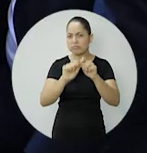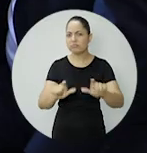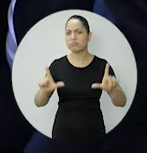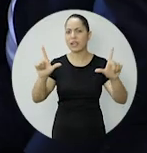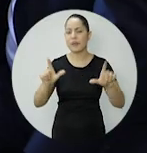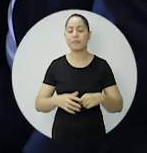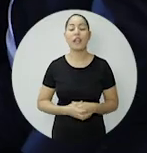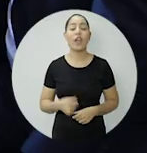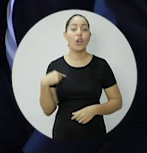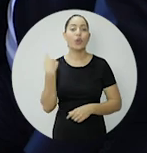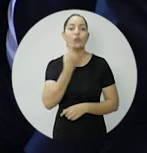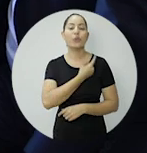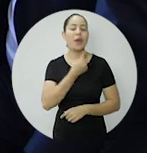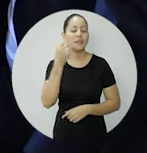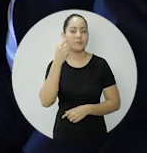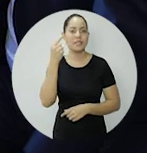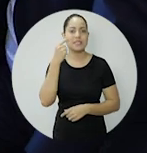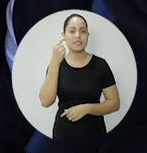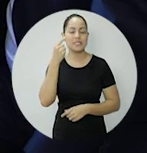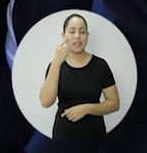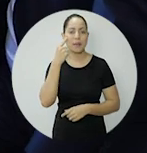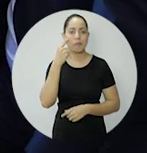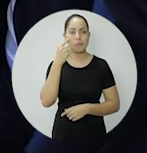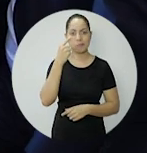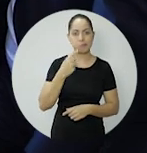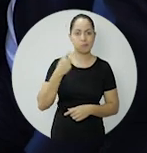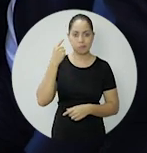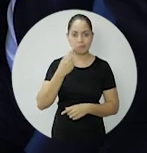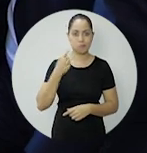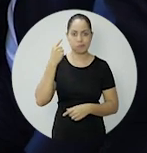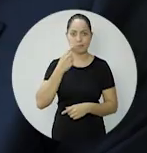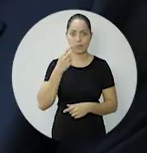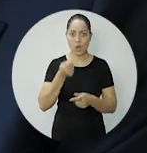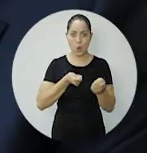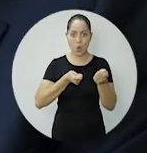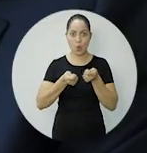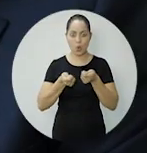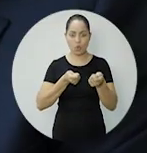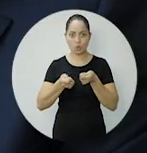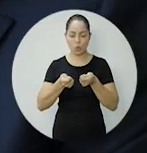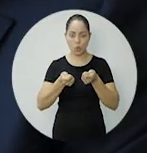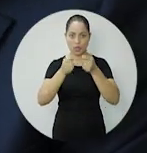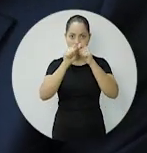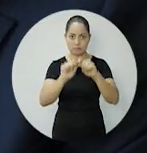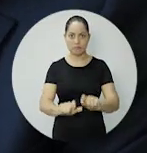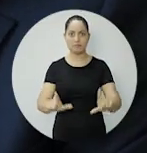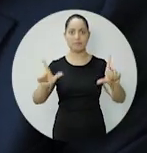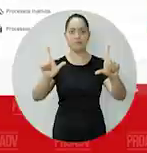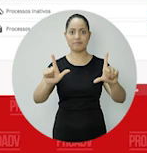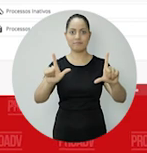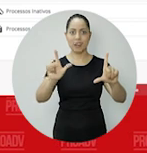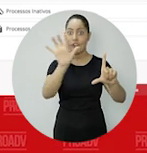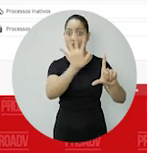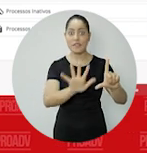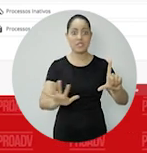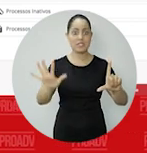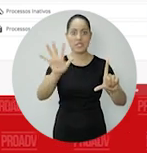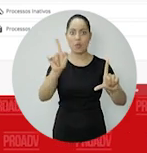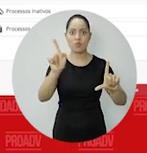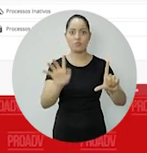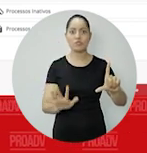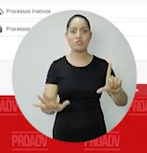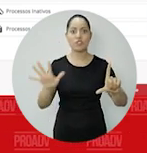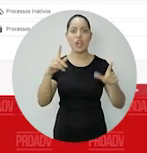vocês pensaram essa primeira tela. Nós pensamos em trazer para o advogado um painel de controle onde ele já tivesse, numa